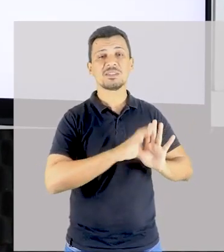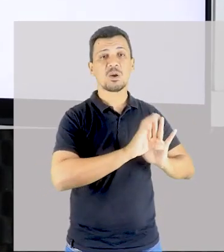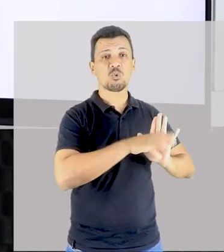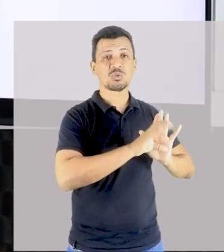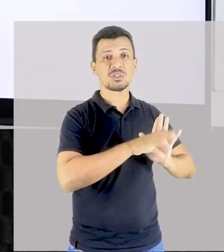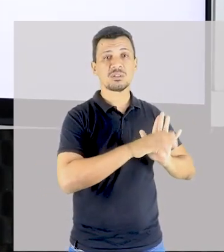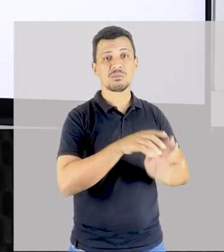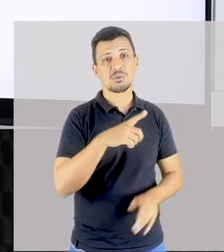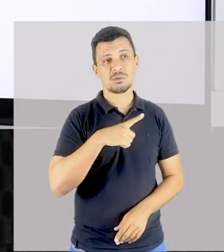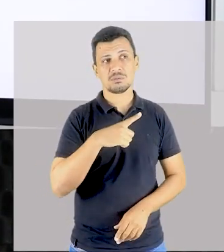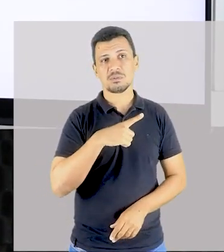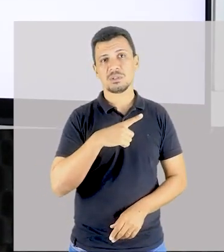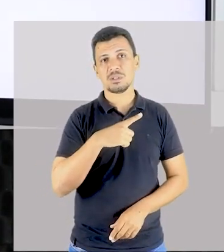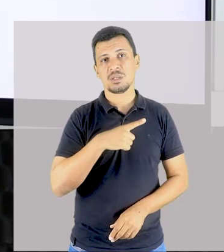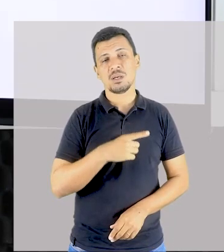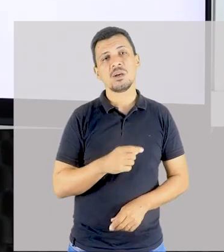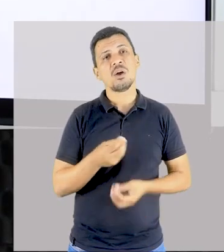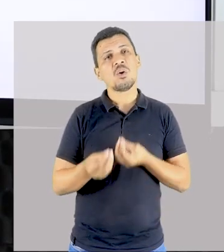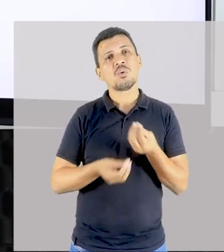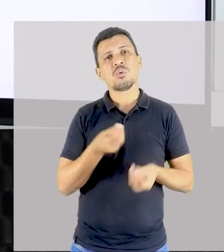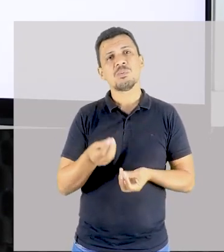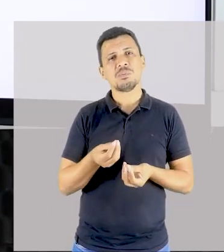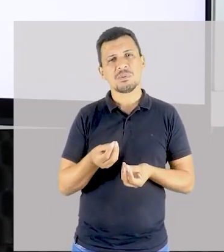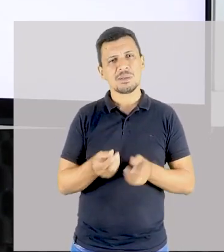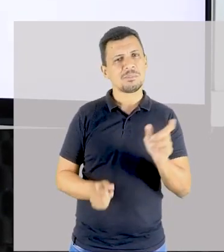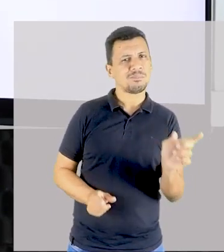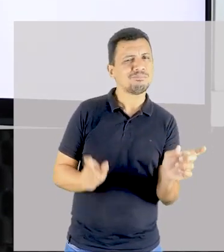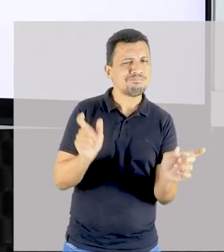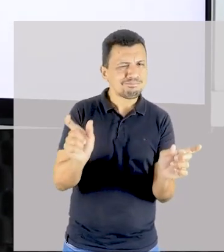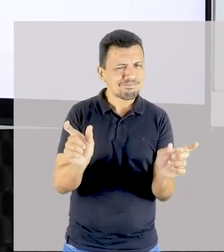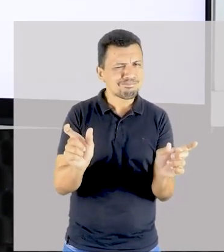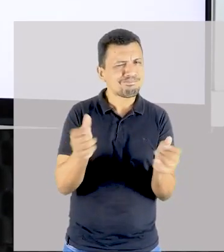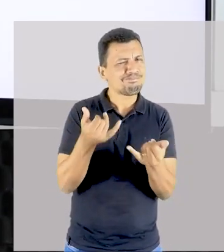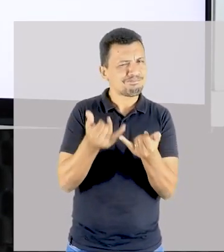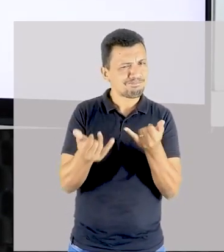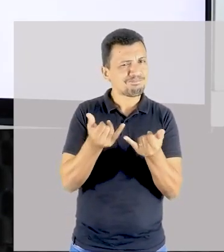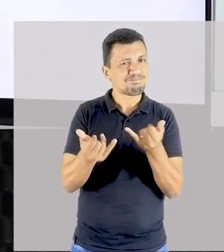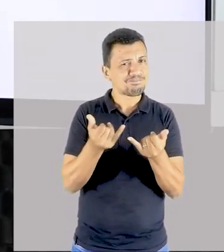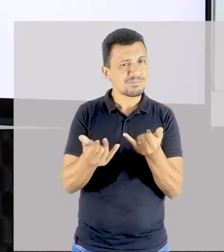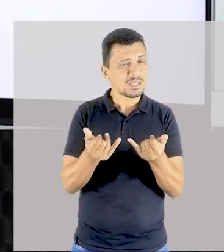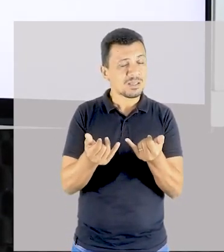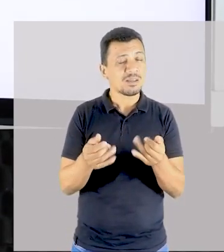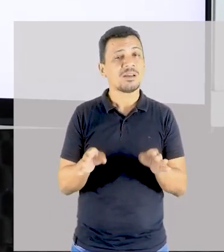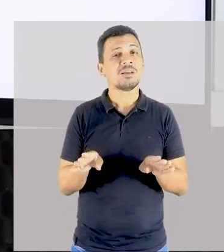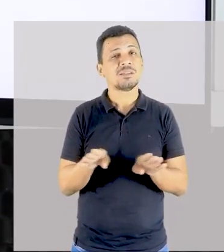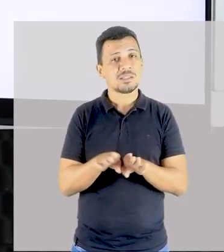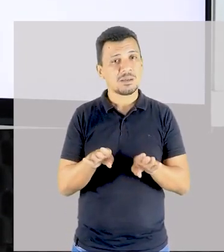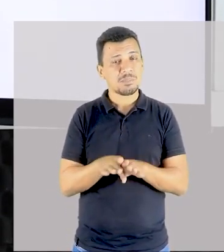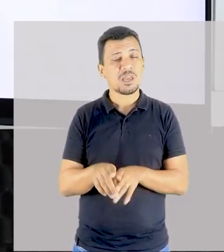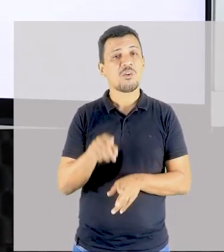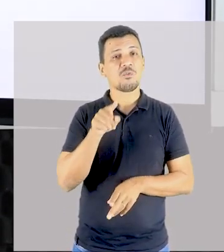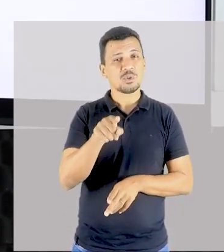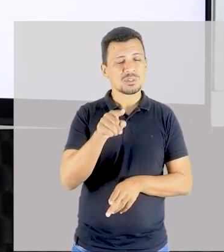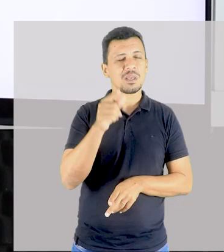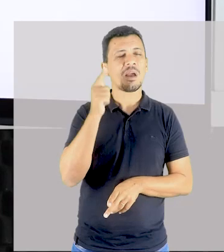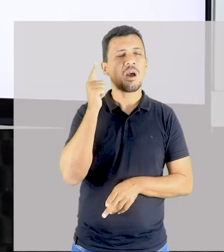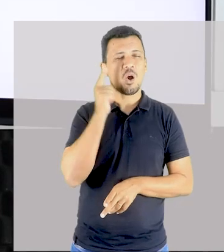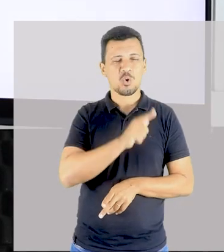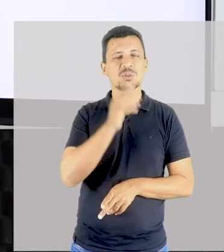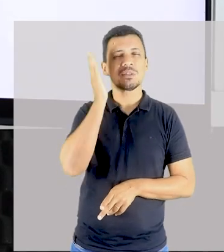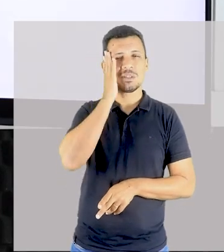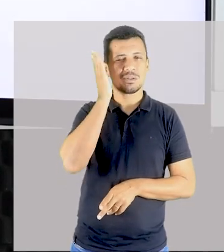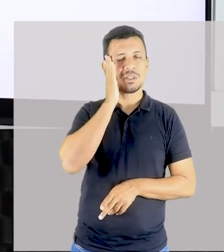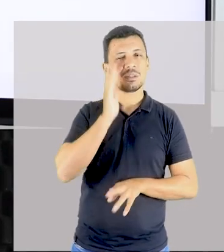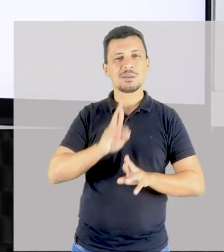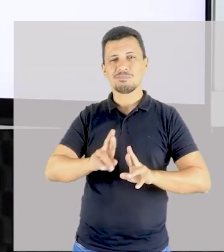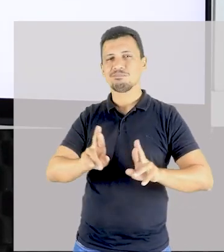conceitual eu sei que são expressões muito parecidas mas eu sei também que você já conseguiu entender que não é a mesma